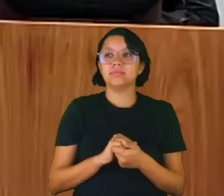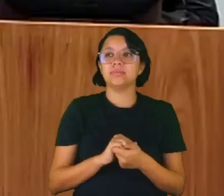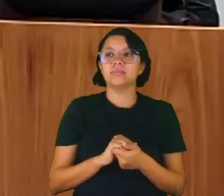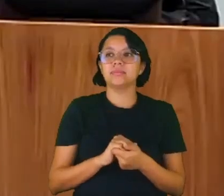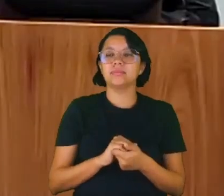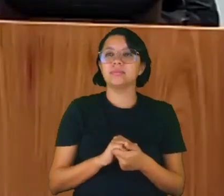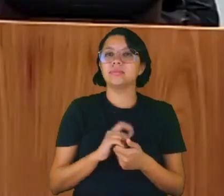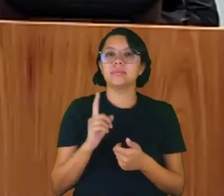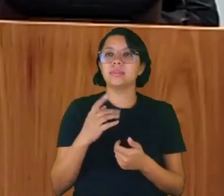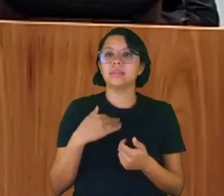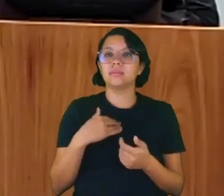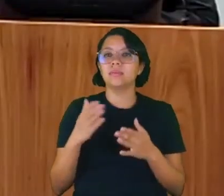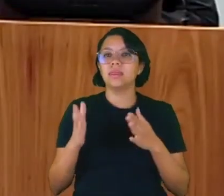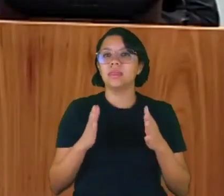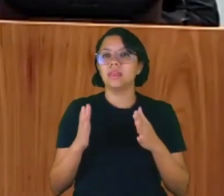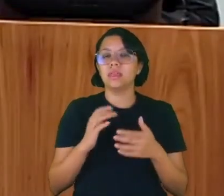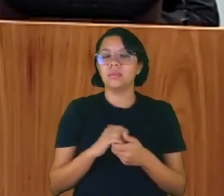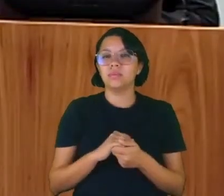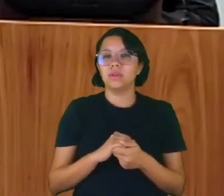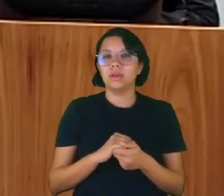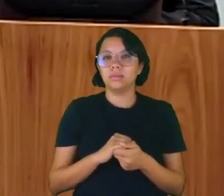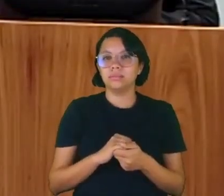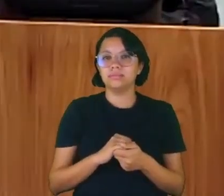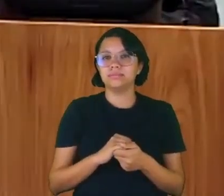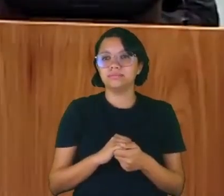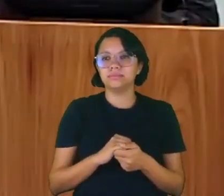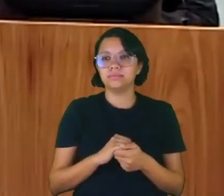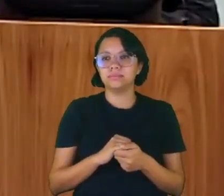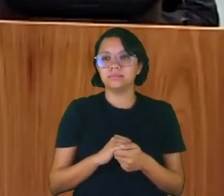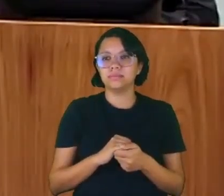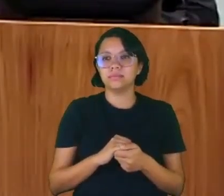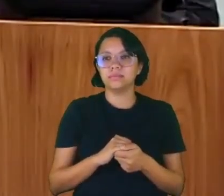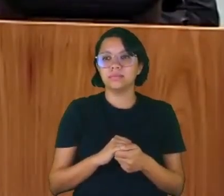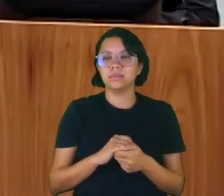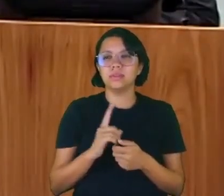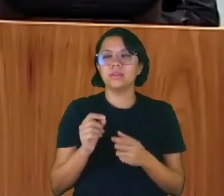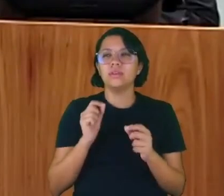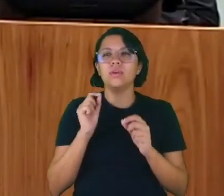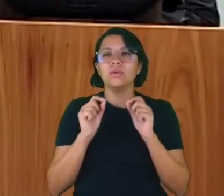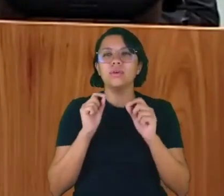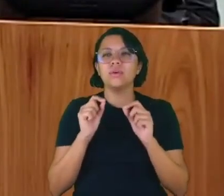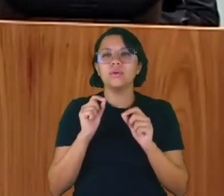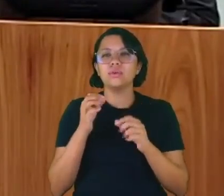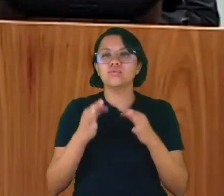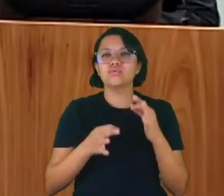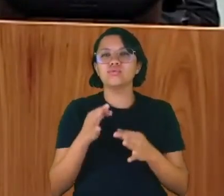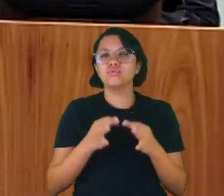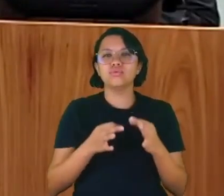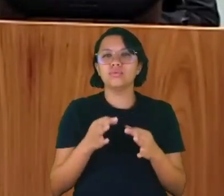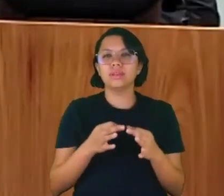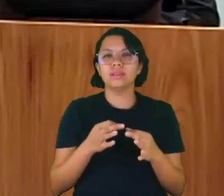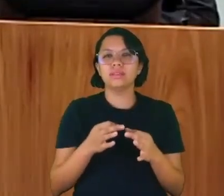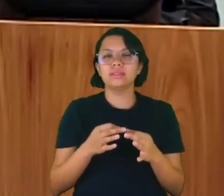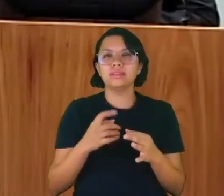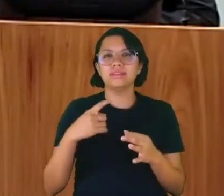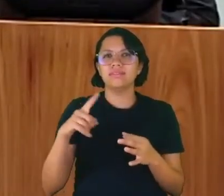Não, na época já tinha sido promovido, mas ele eu dizia, mas qual é o juiz que, de sã consciência,